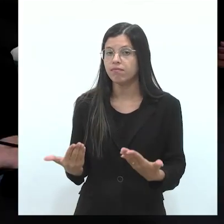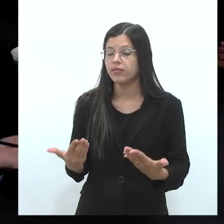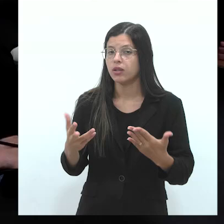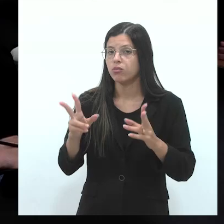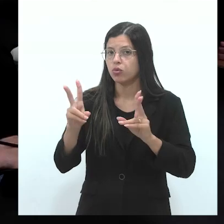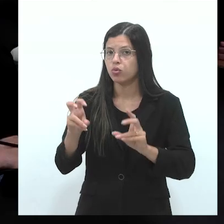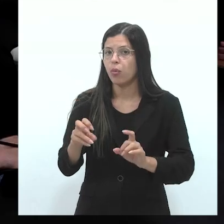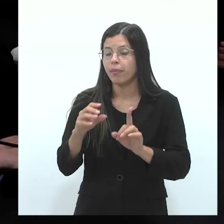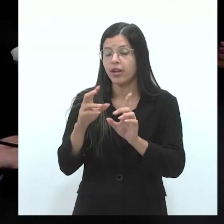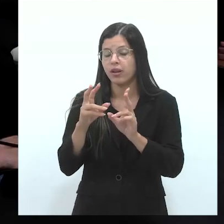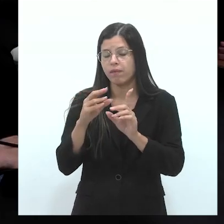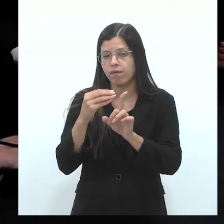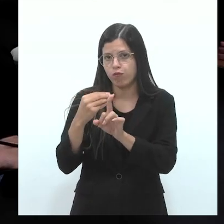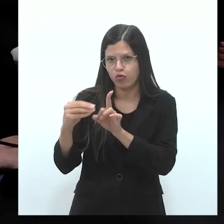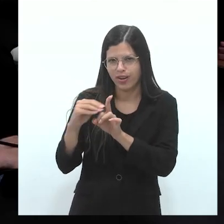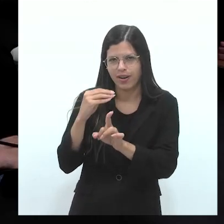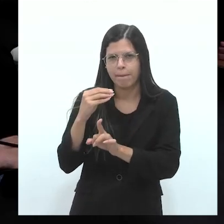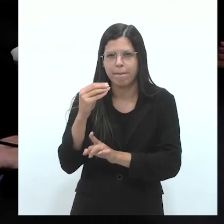da vulnerabilidade